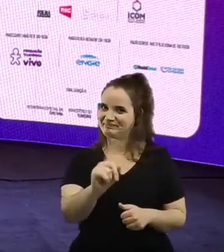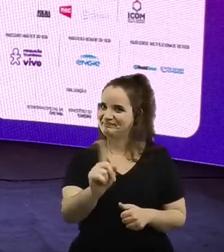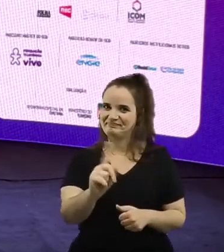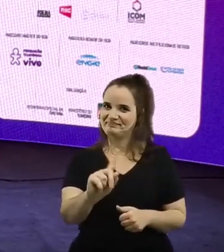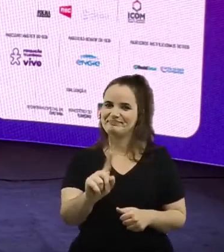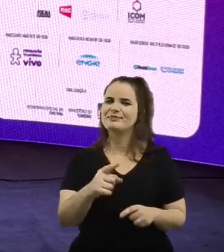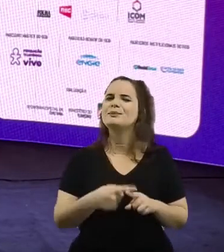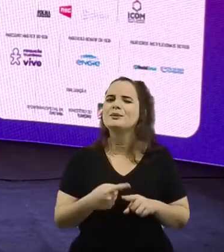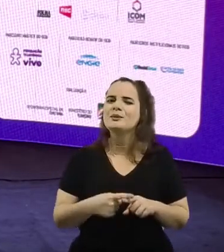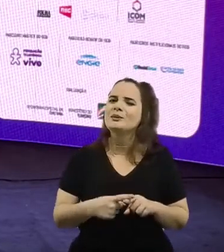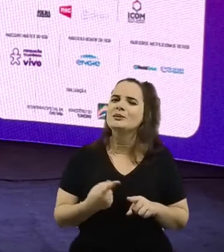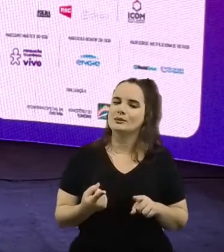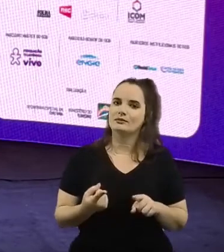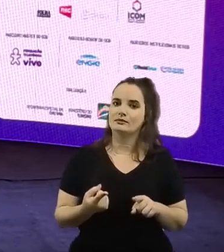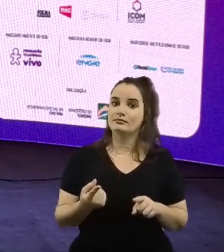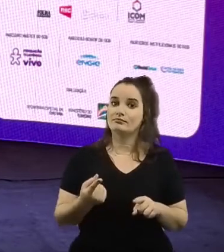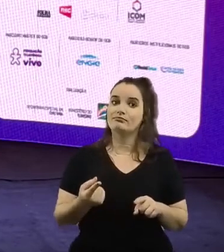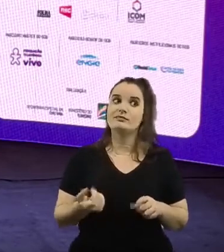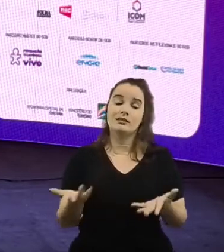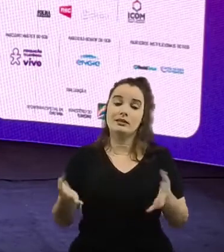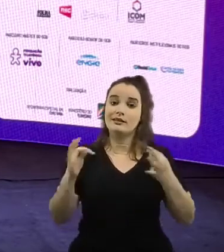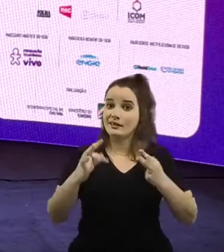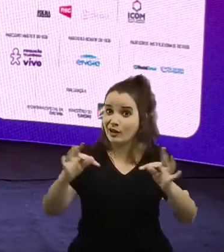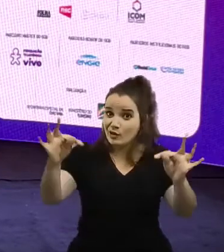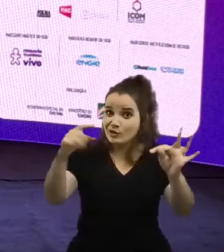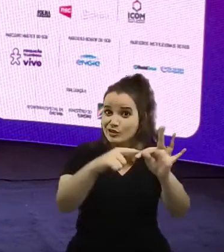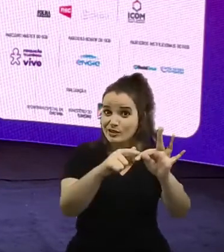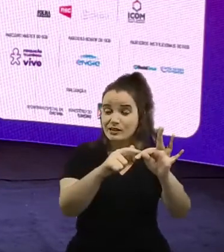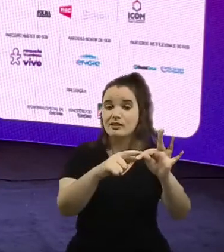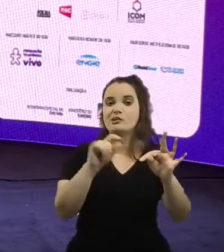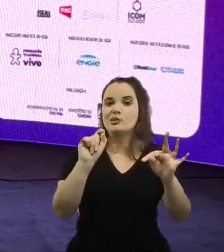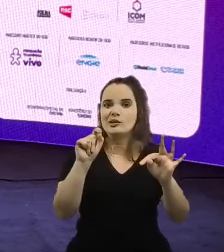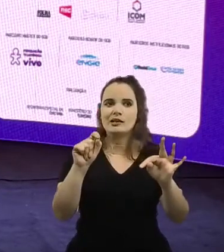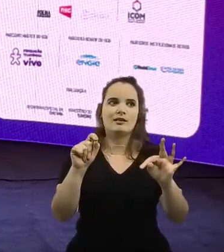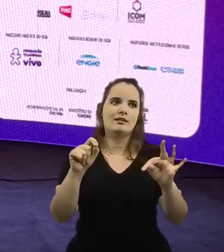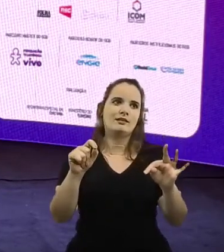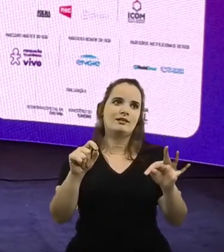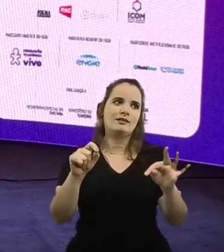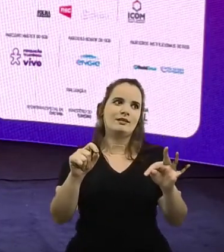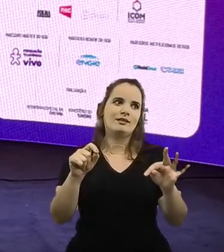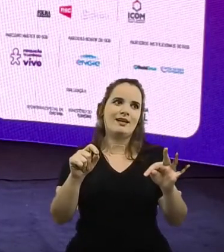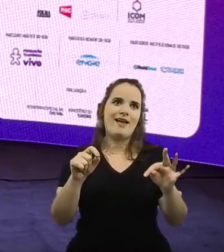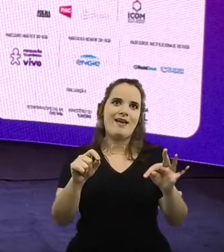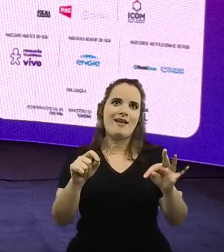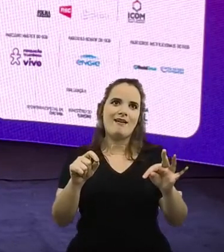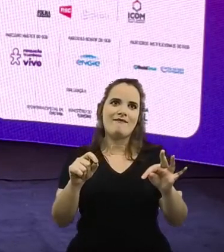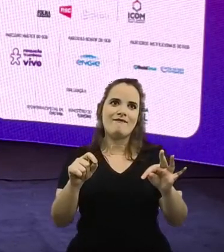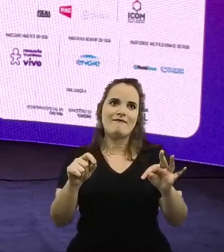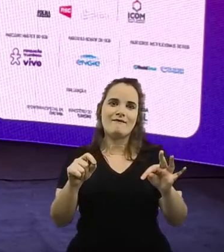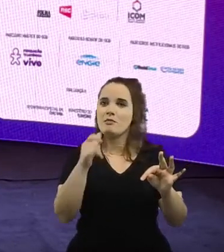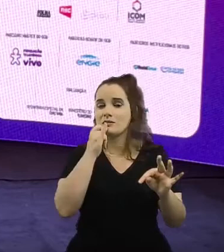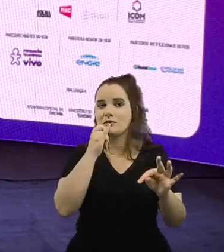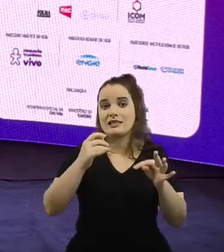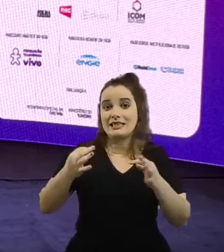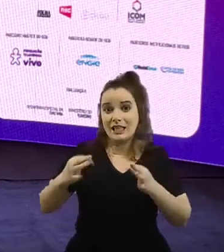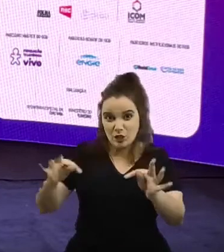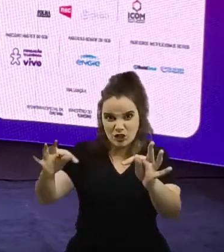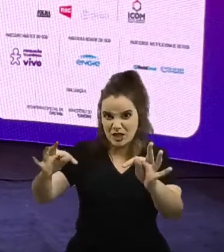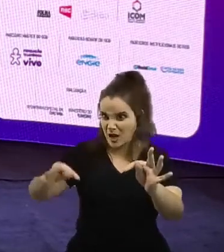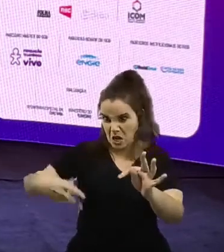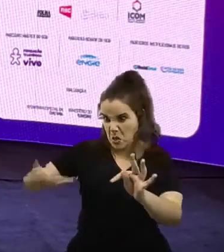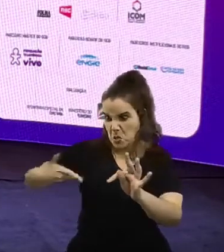está falando de tecnologia, geralmente a velocidade é muito diferente. A velocidade em que a tecnologia evolui é muito mais